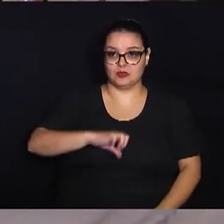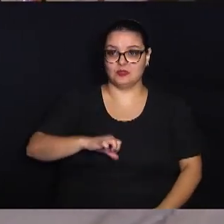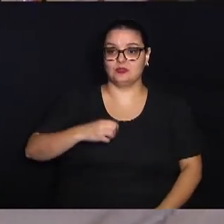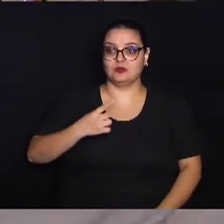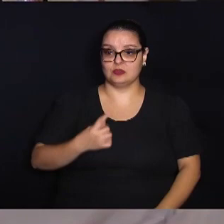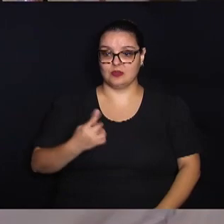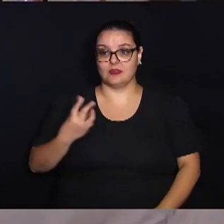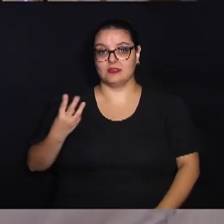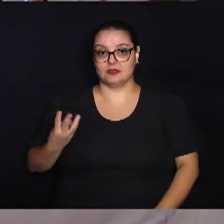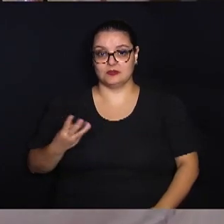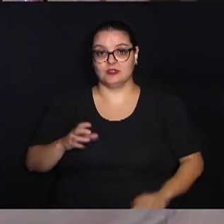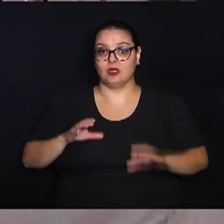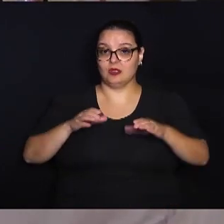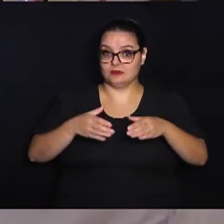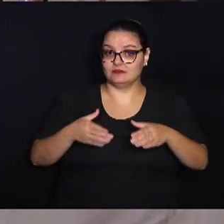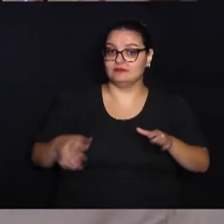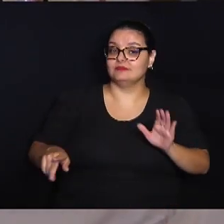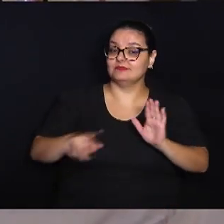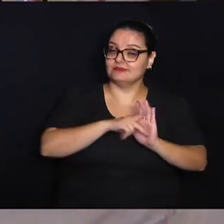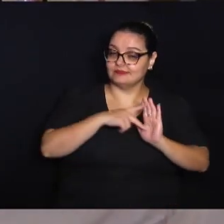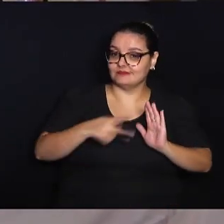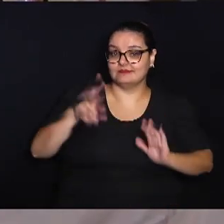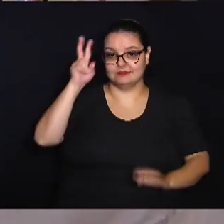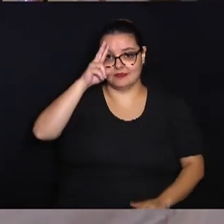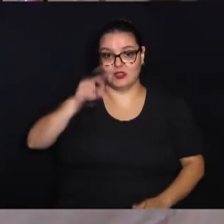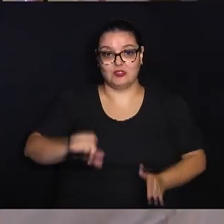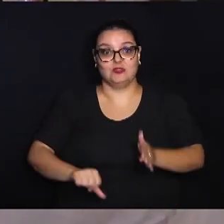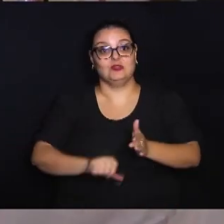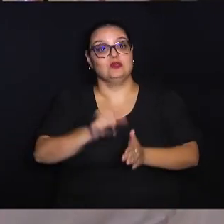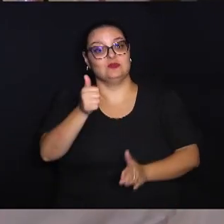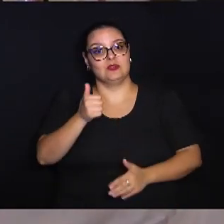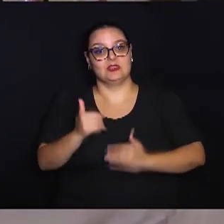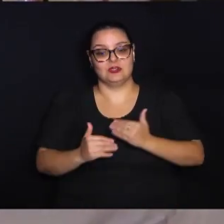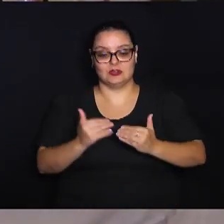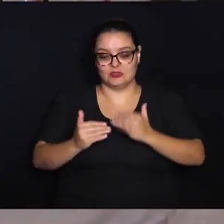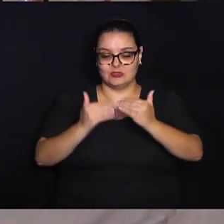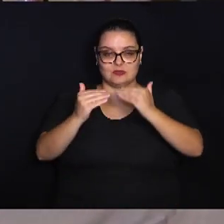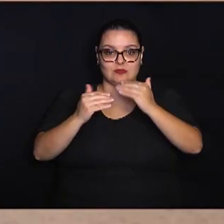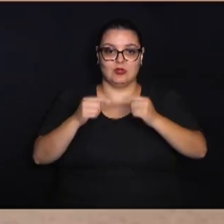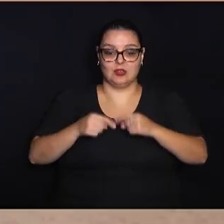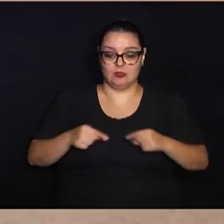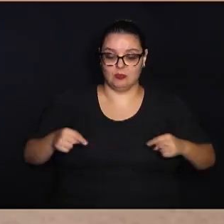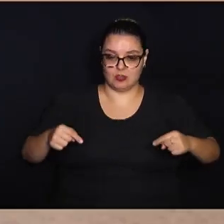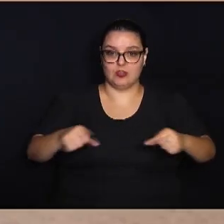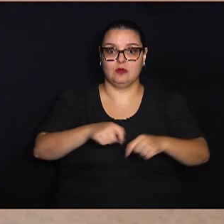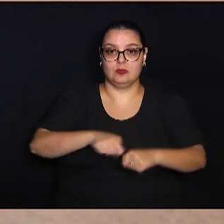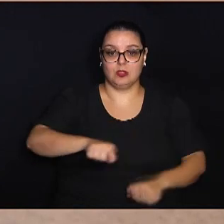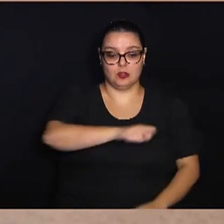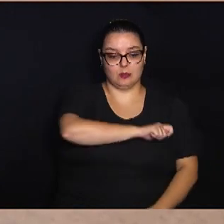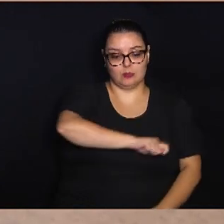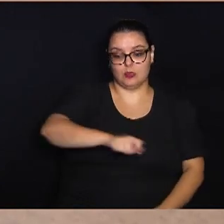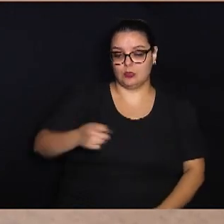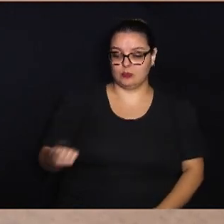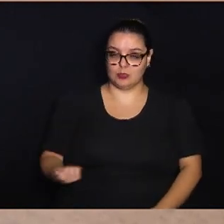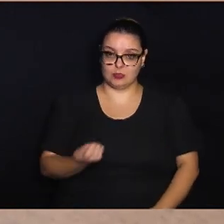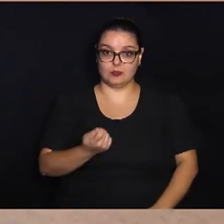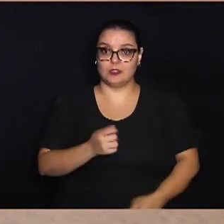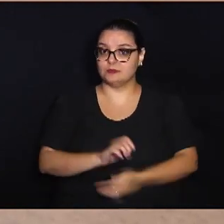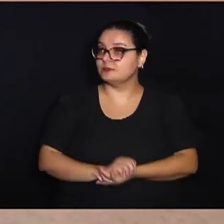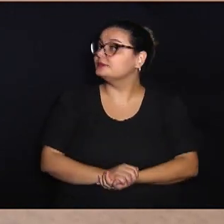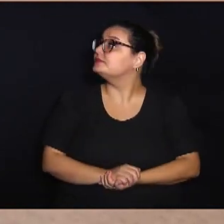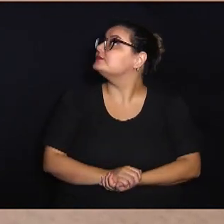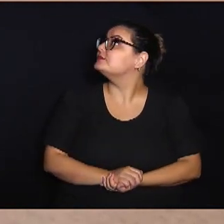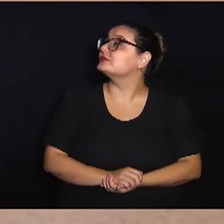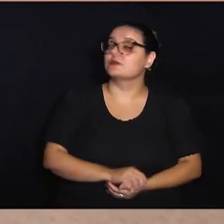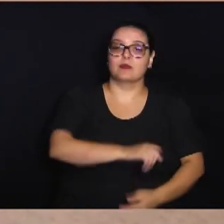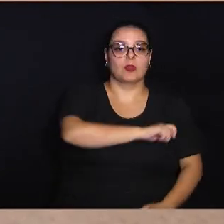o clube entrou para a história por ser um dos primeiros a construir quadras de tênis. O tênis teve